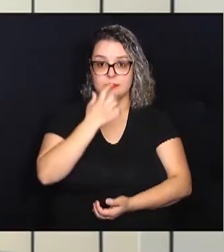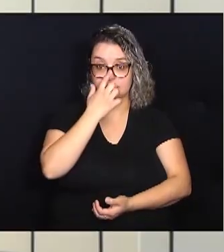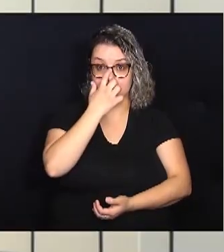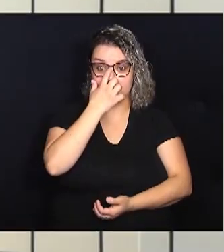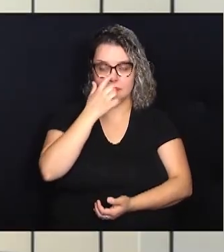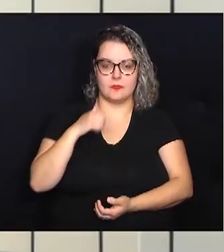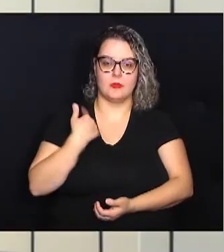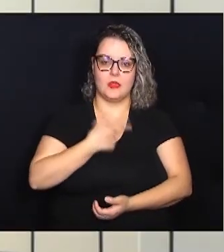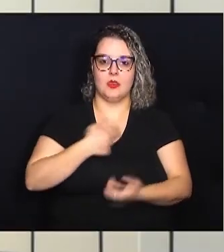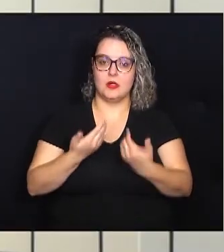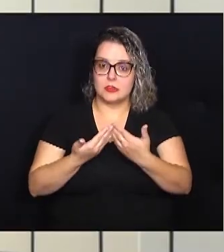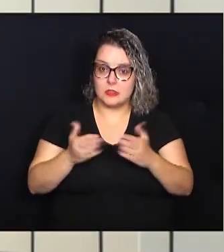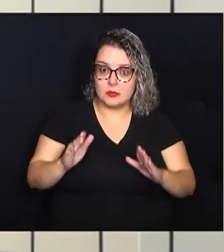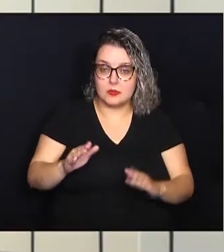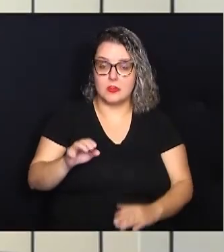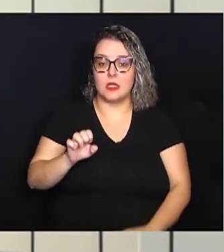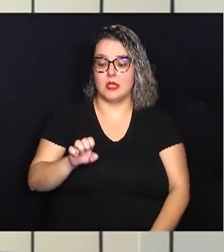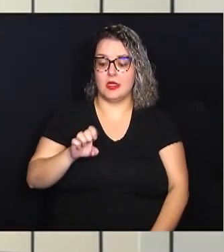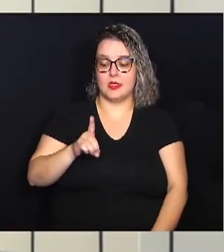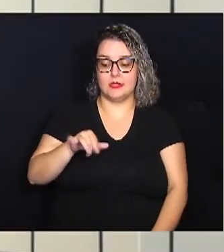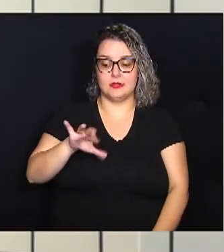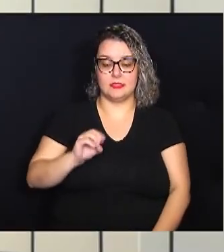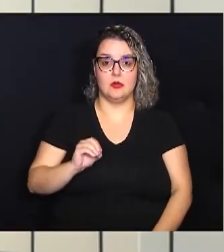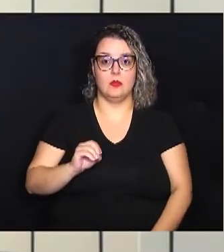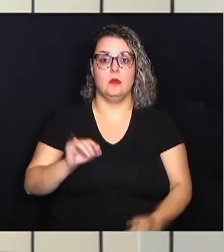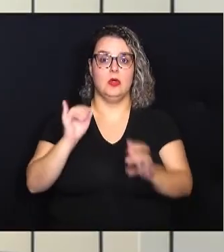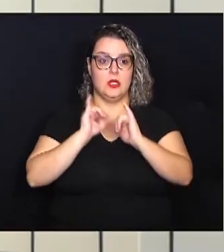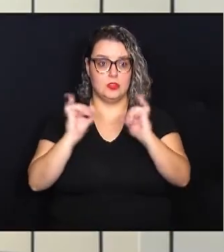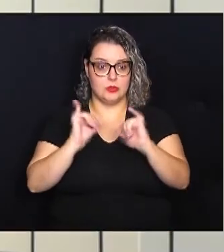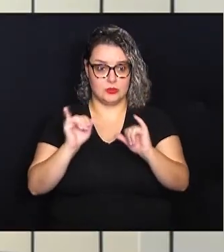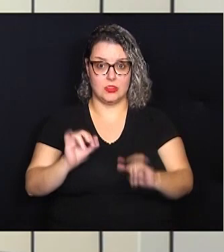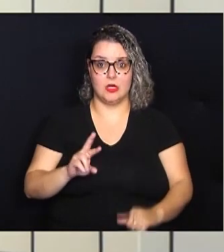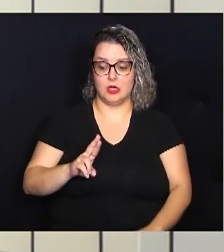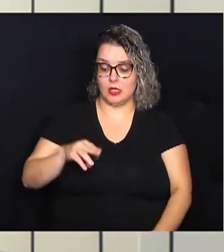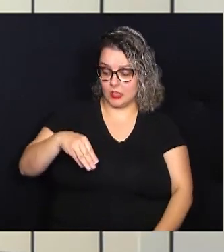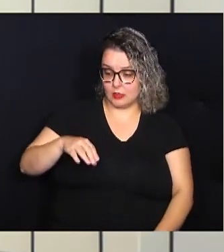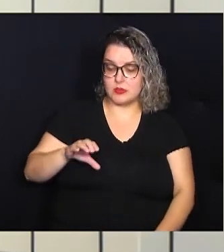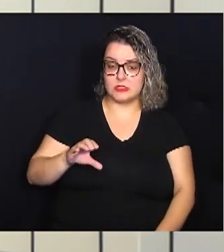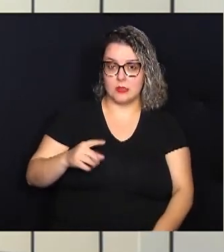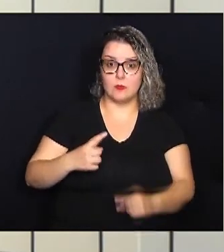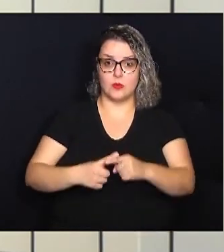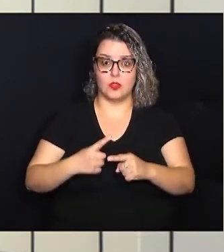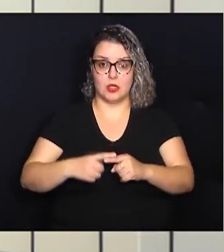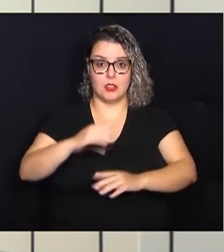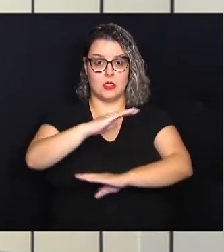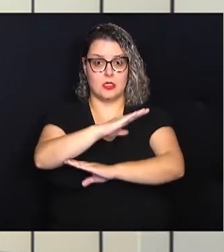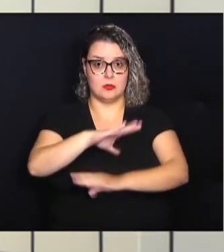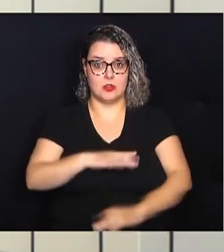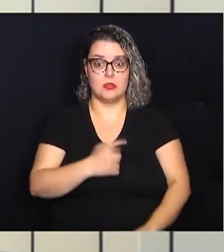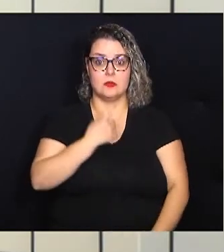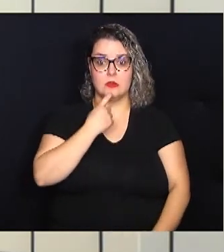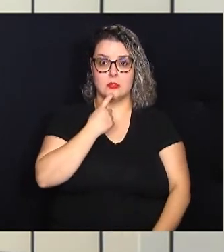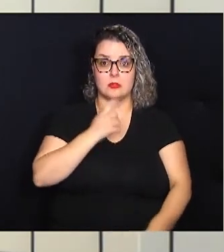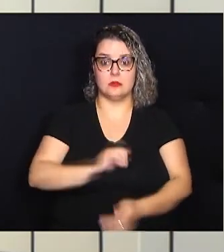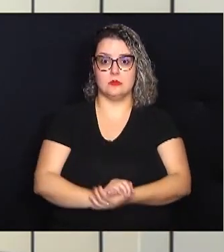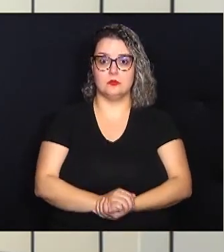E a gente abre a edição de hoje com as notícias da metrópole, porque a Câmara Municipal de Campinas está